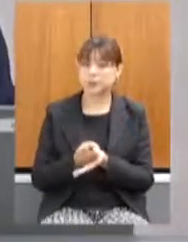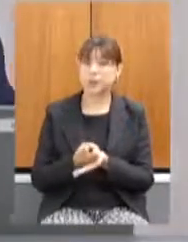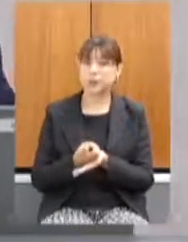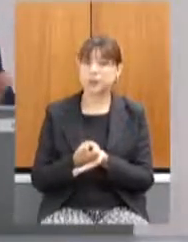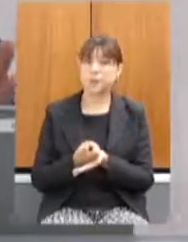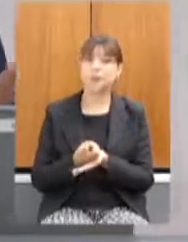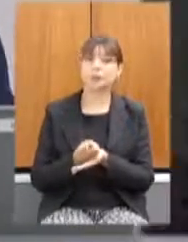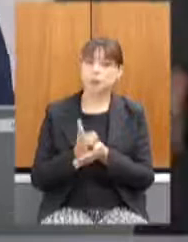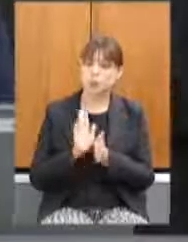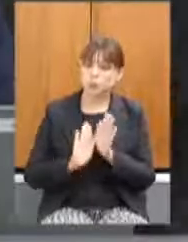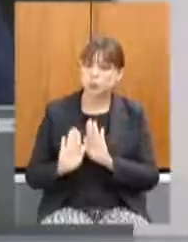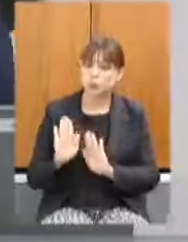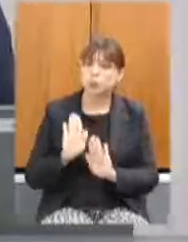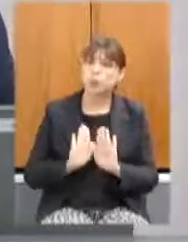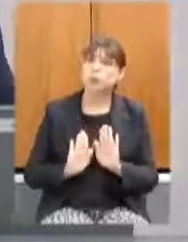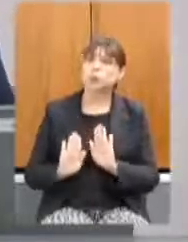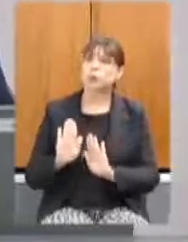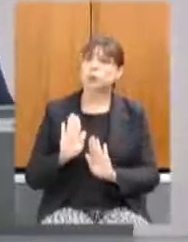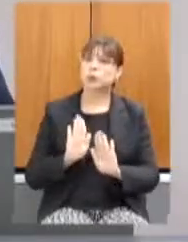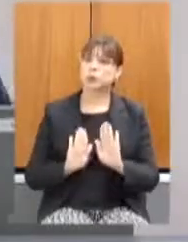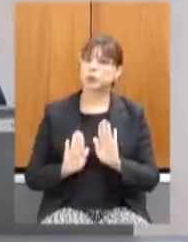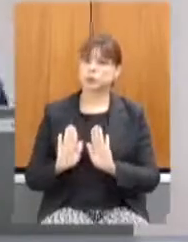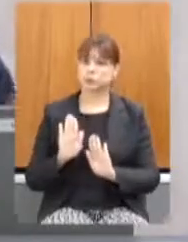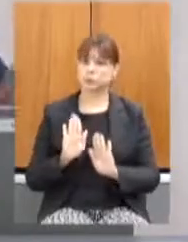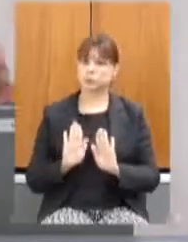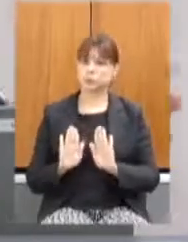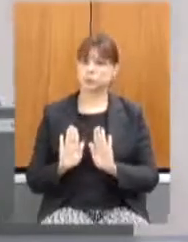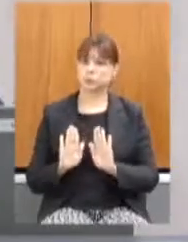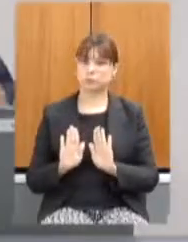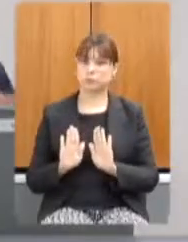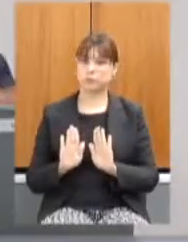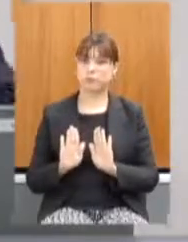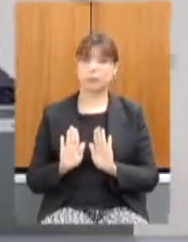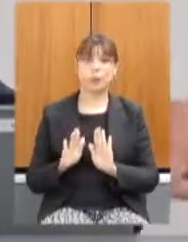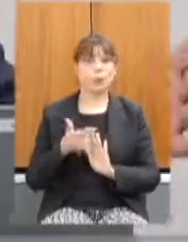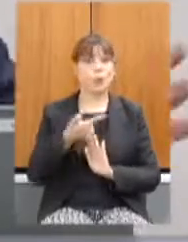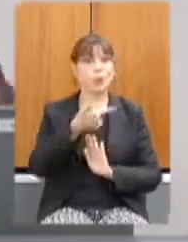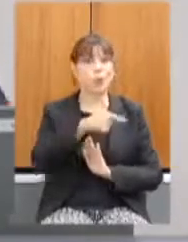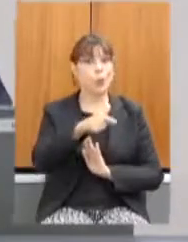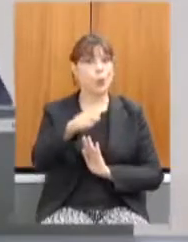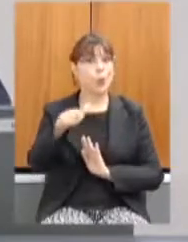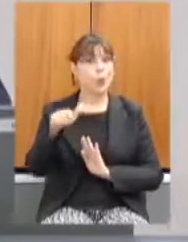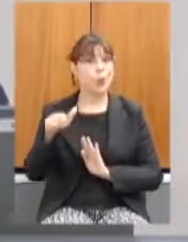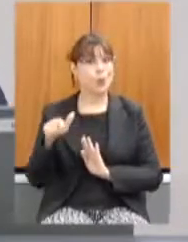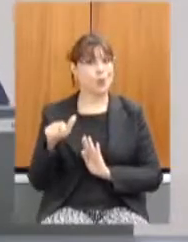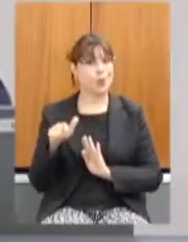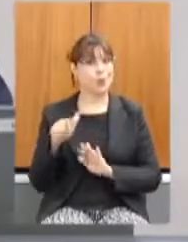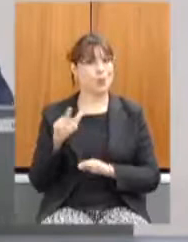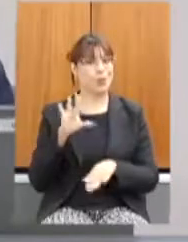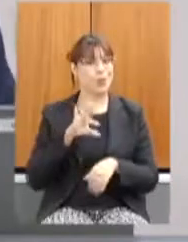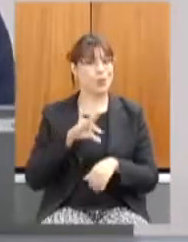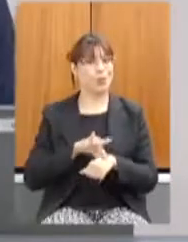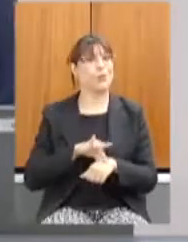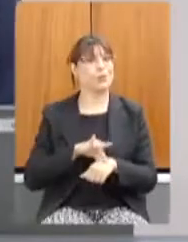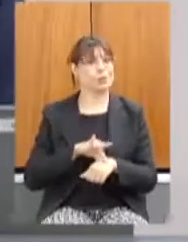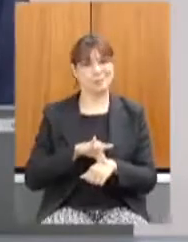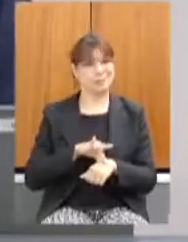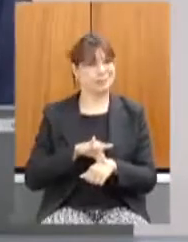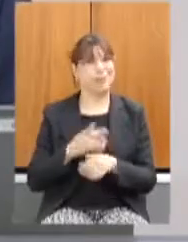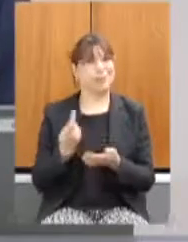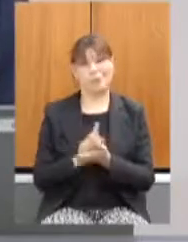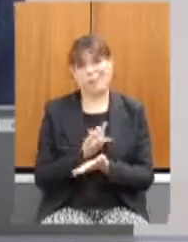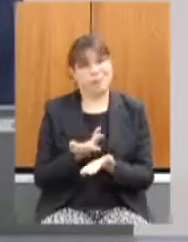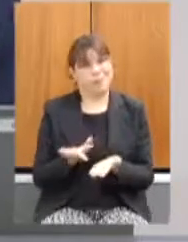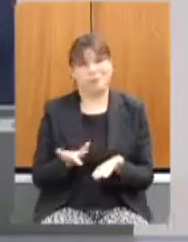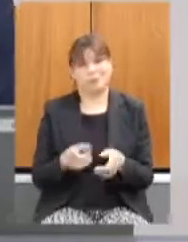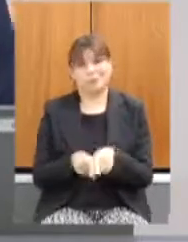cuidados que ela sempre teve e deve ter com as outras doenças que estão efetivamente ocorrendo nós sabemos